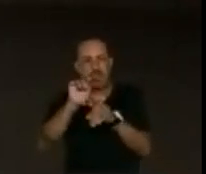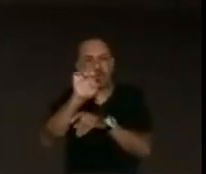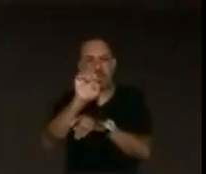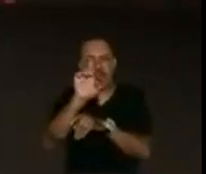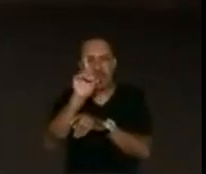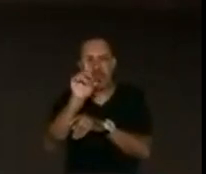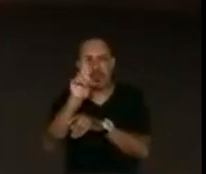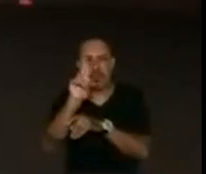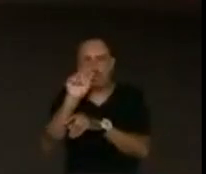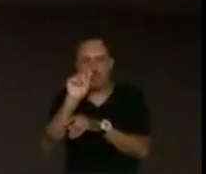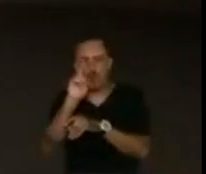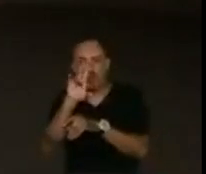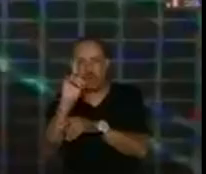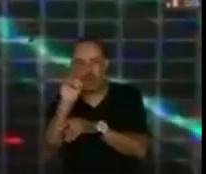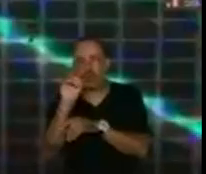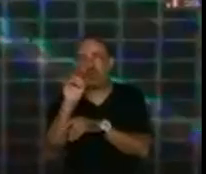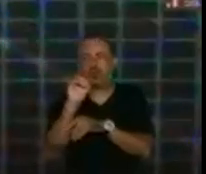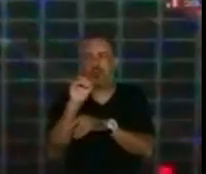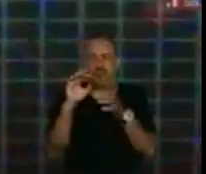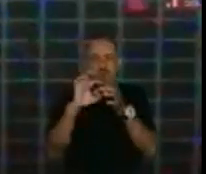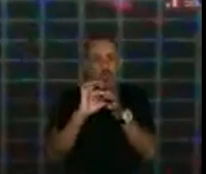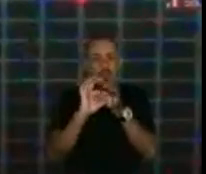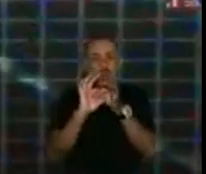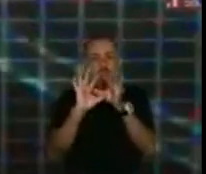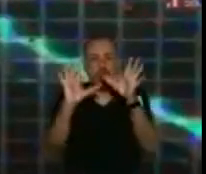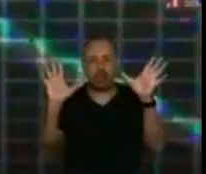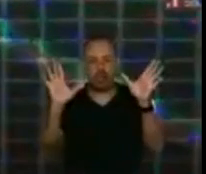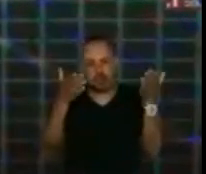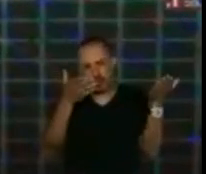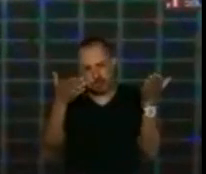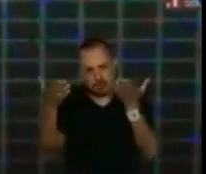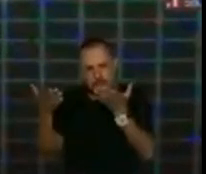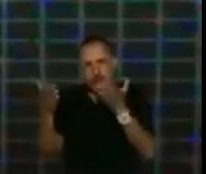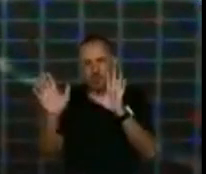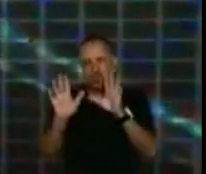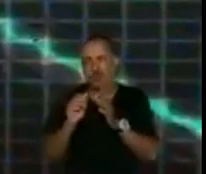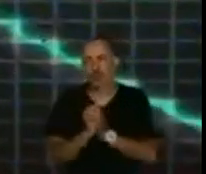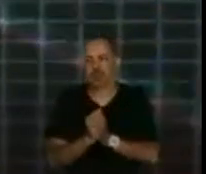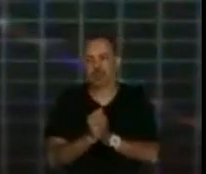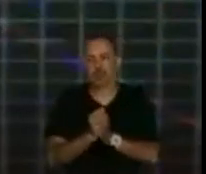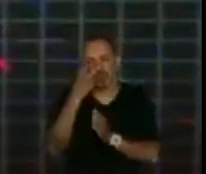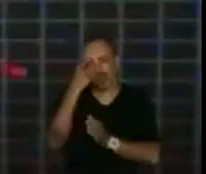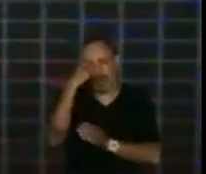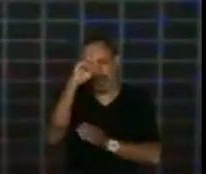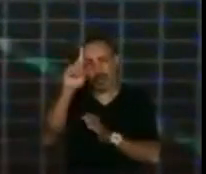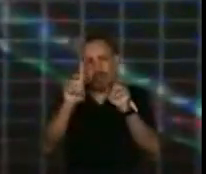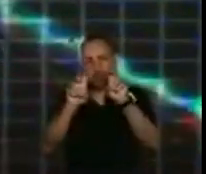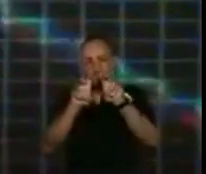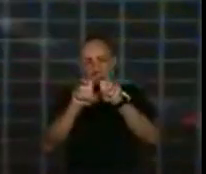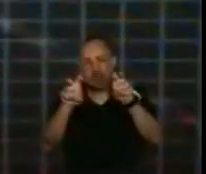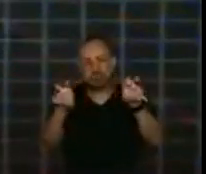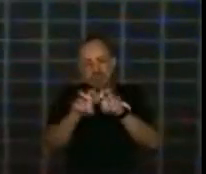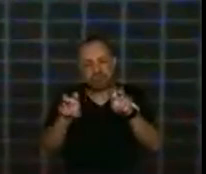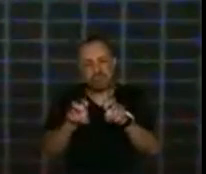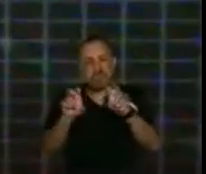vocês livres aí para desconectarem, porque agora a gente vai trocar ideia com a nossa plateia virtual e dar